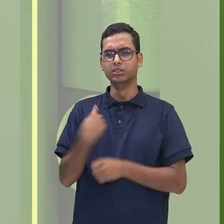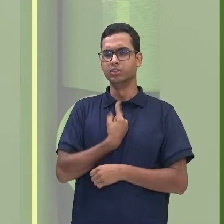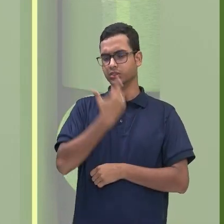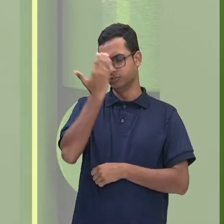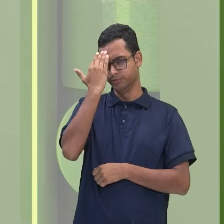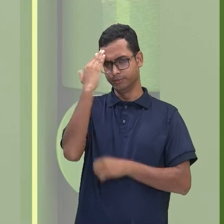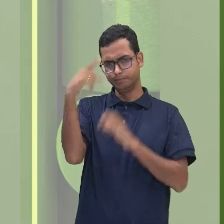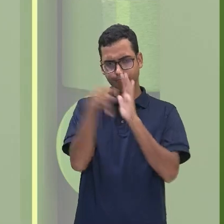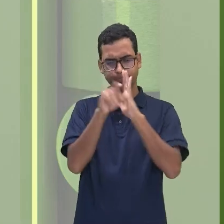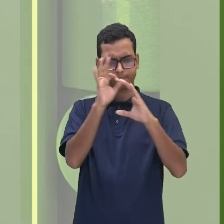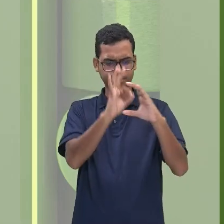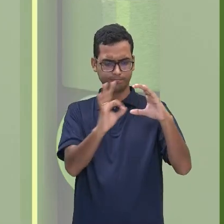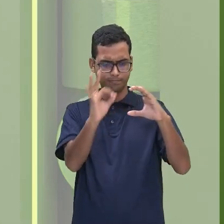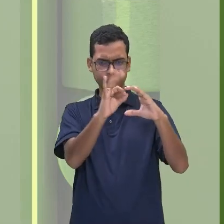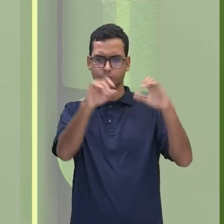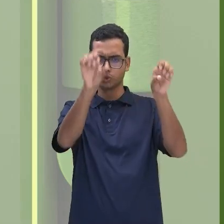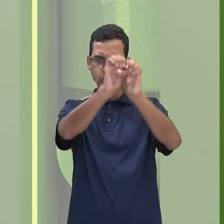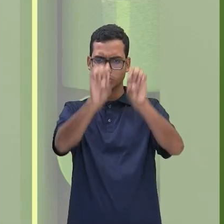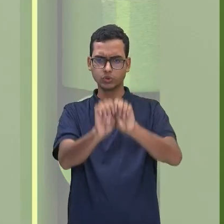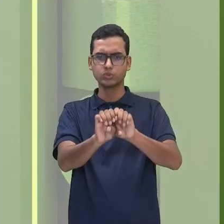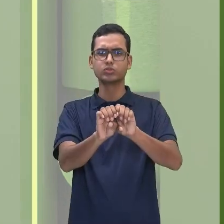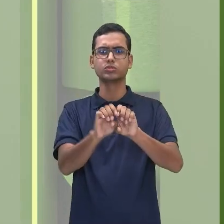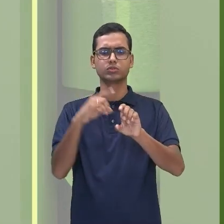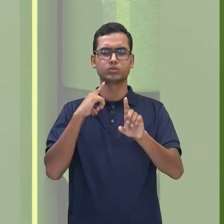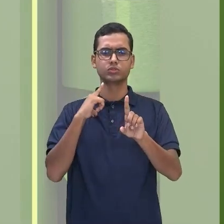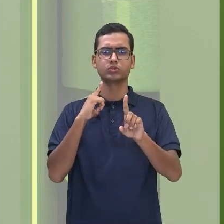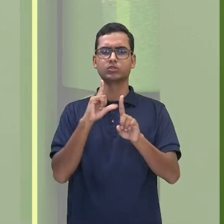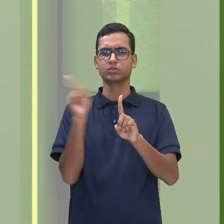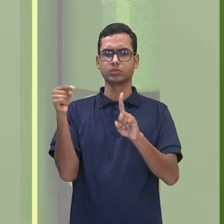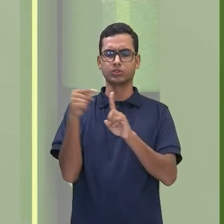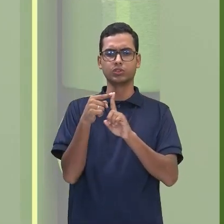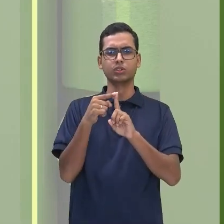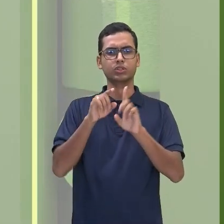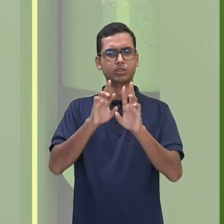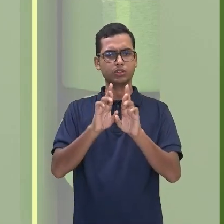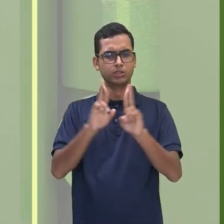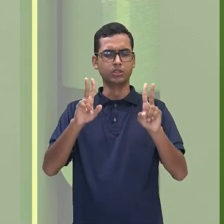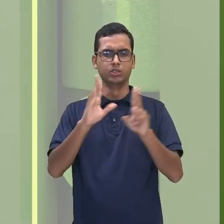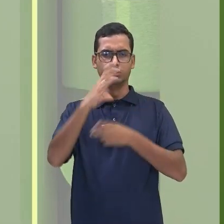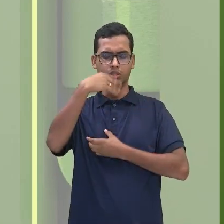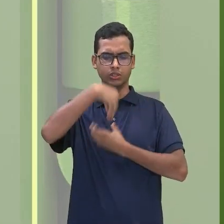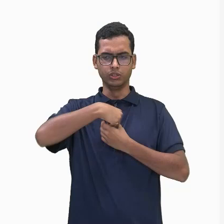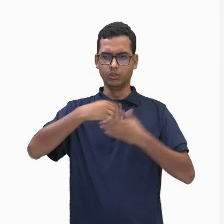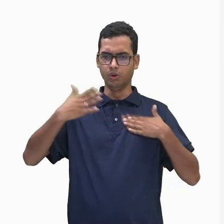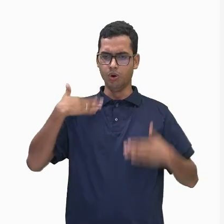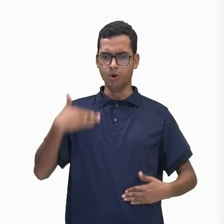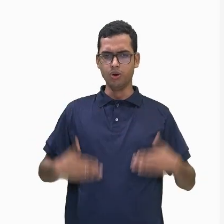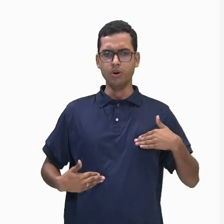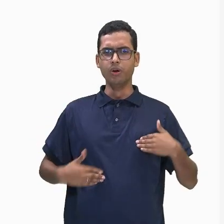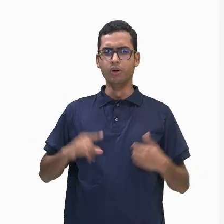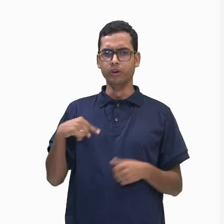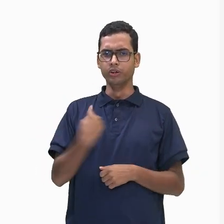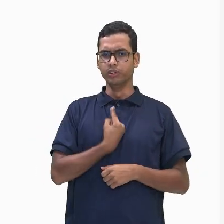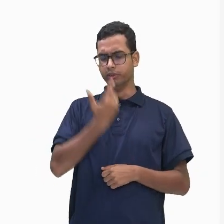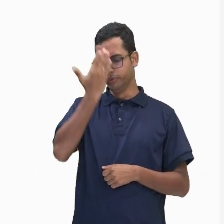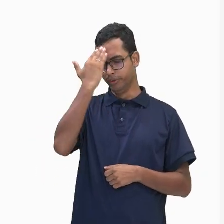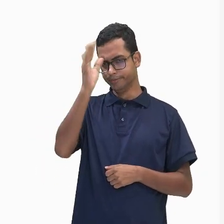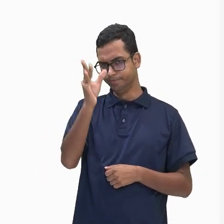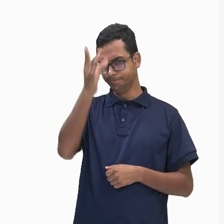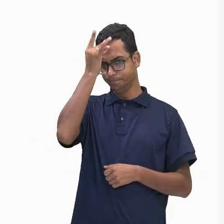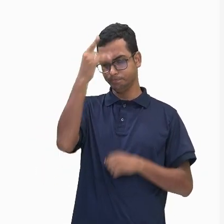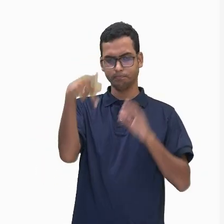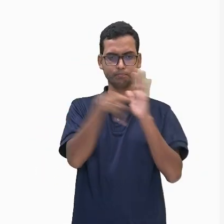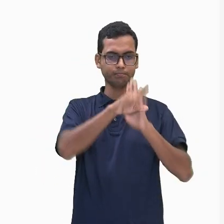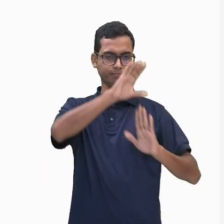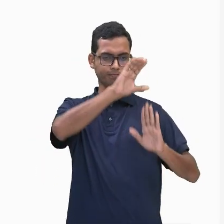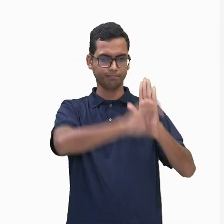que essas pequenas estruturas vão ter funções diferenciadas, e é isso que a gente vai entender um pouquinho. Para fixar melhor o